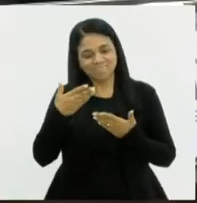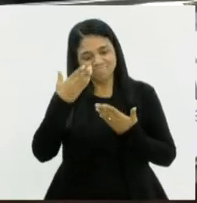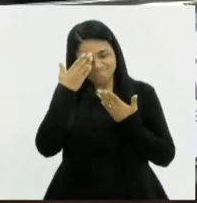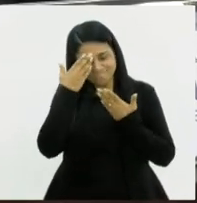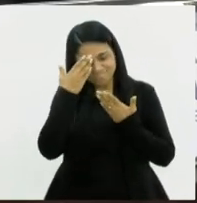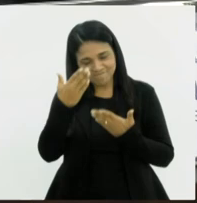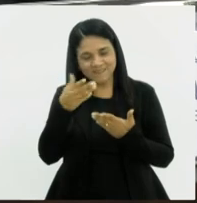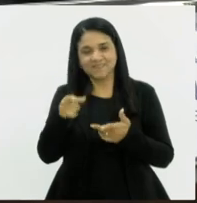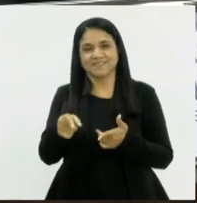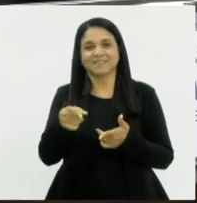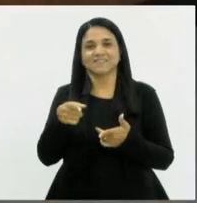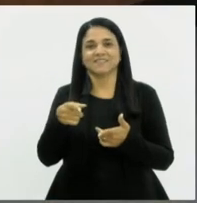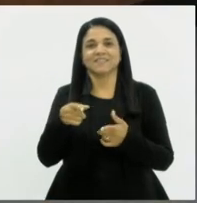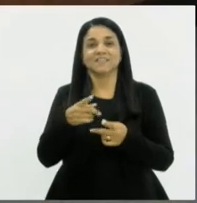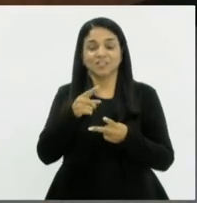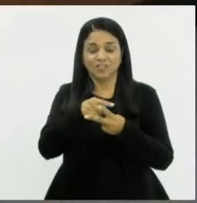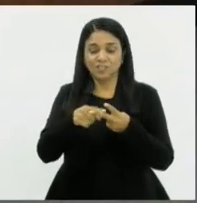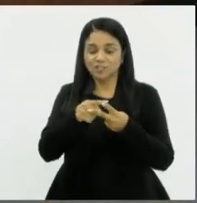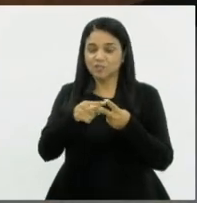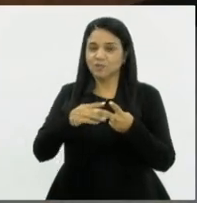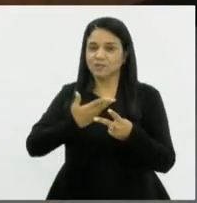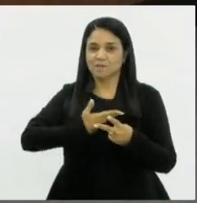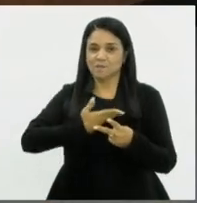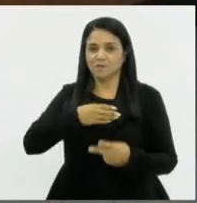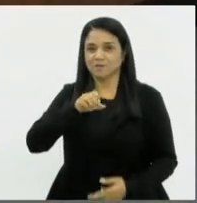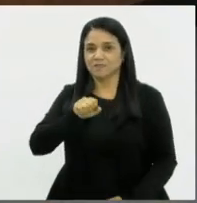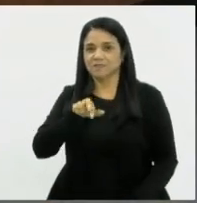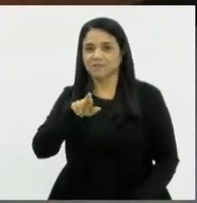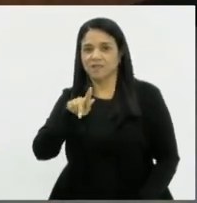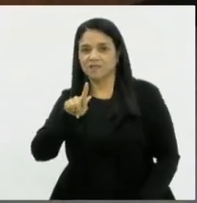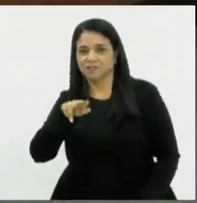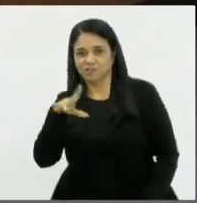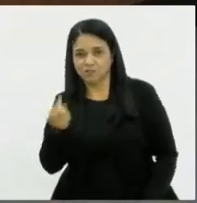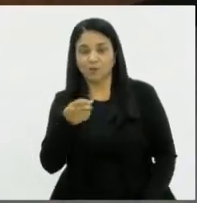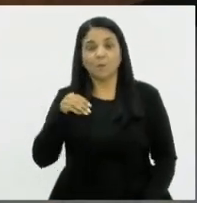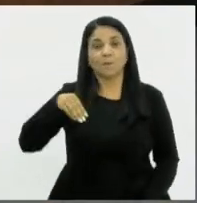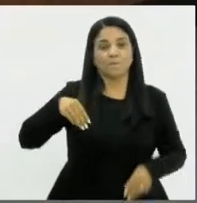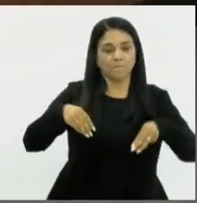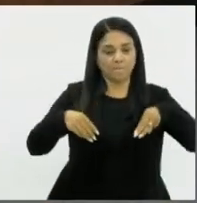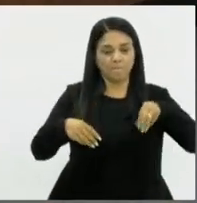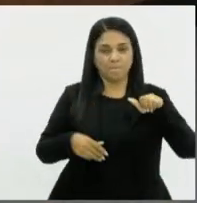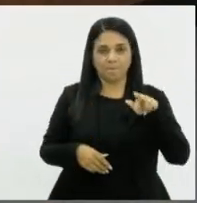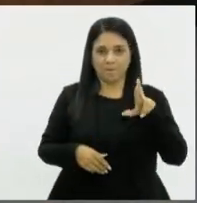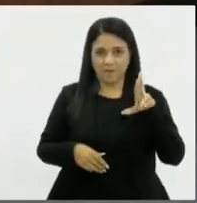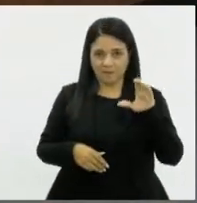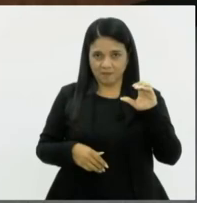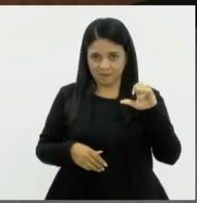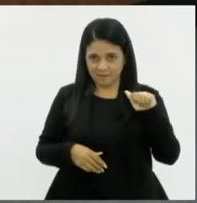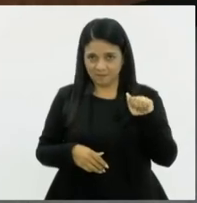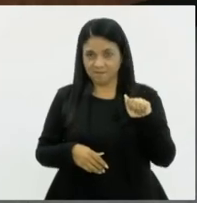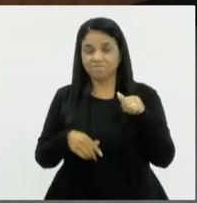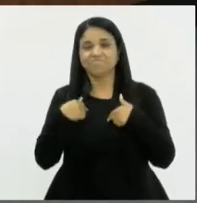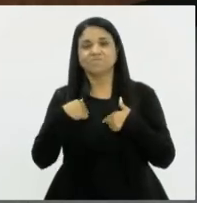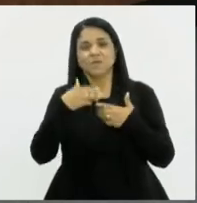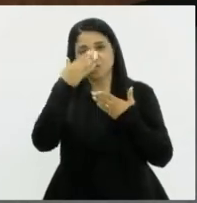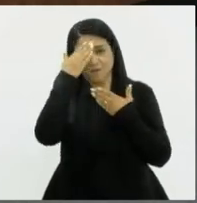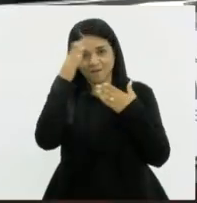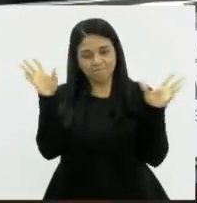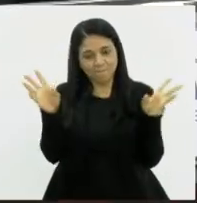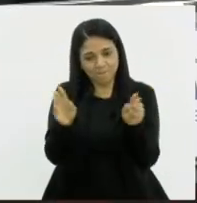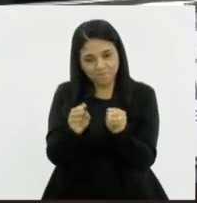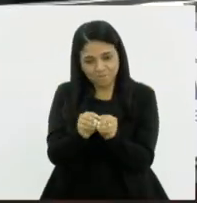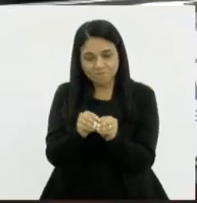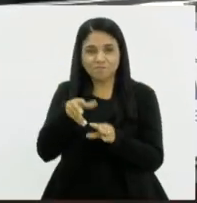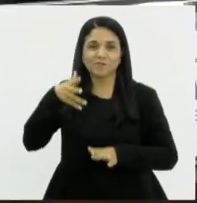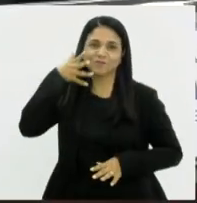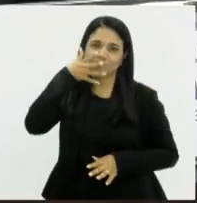sogra, e de dois grandes amigos, o Serginho e a Márcia. E assim eu termino a minha fala, e